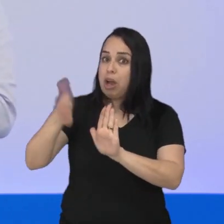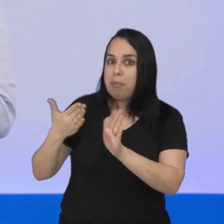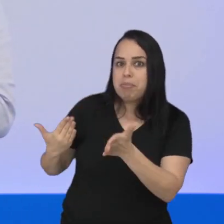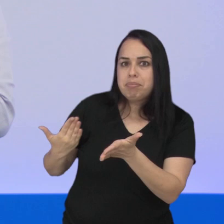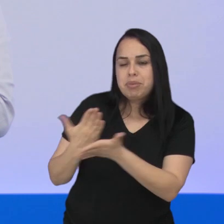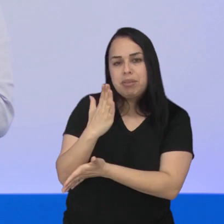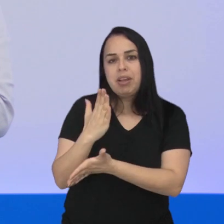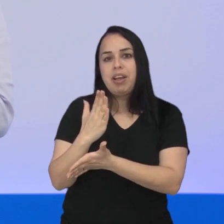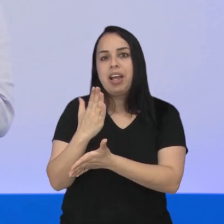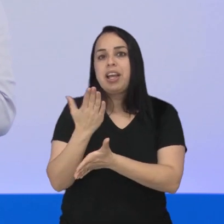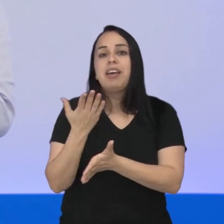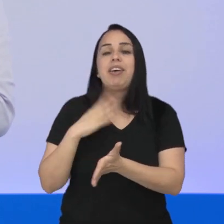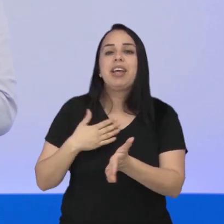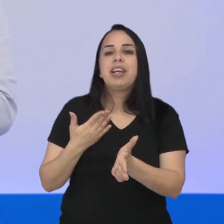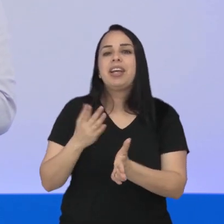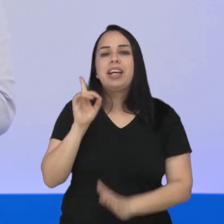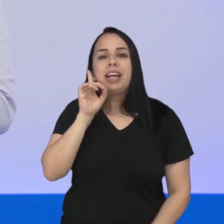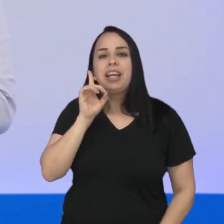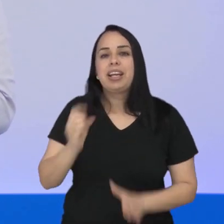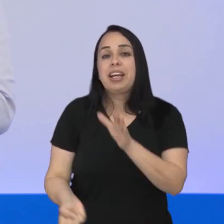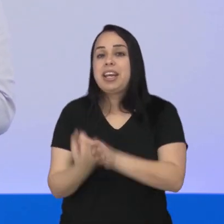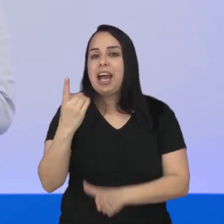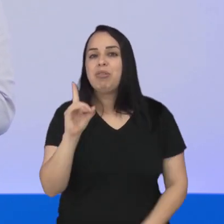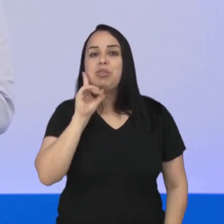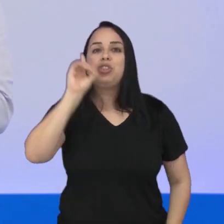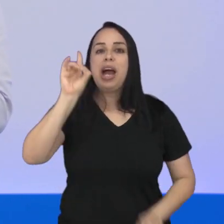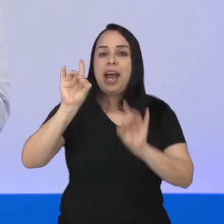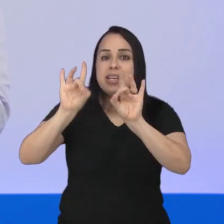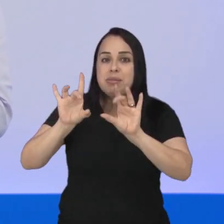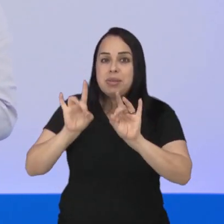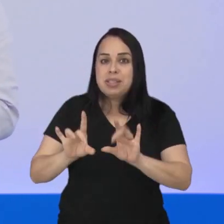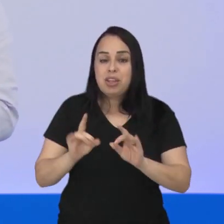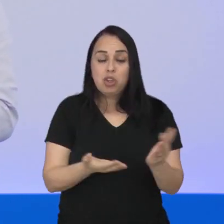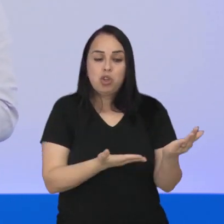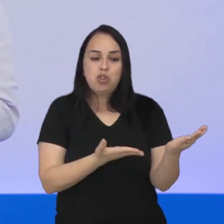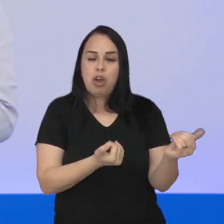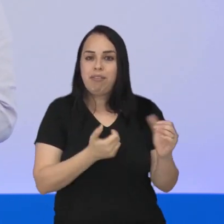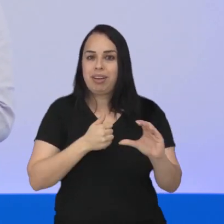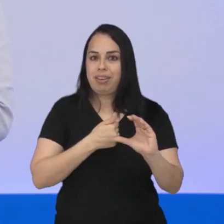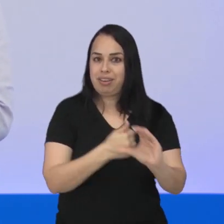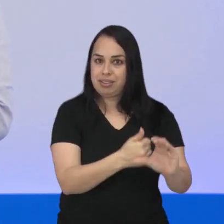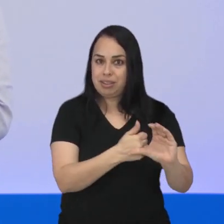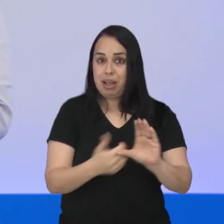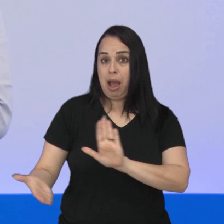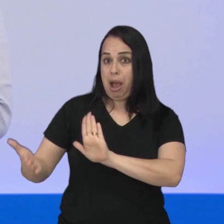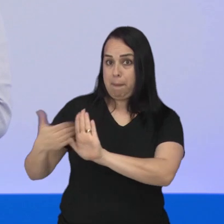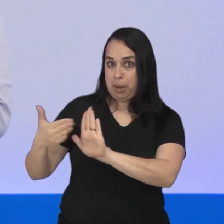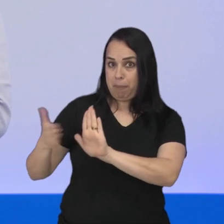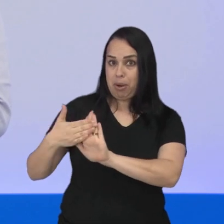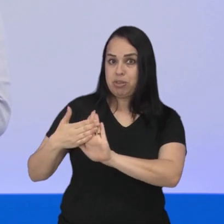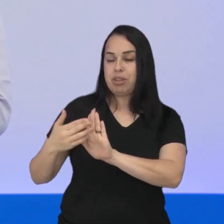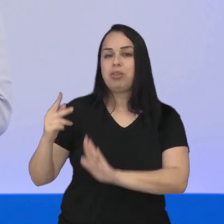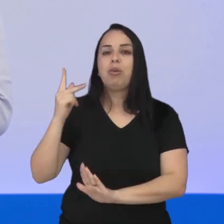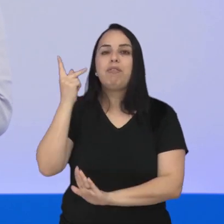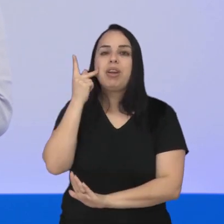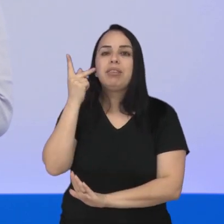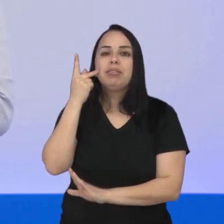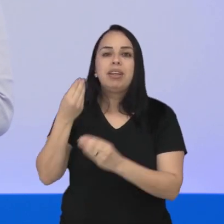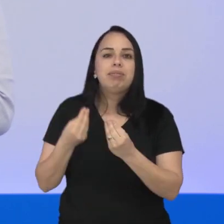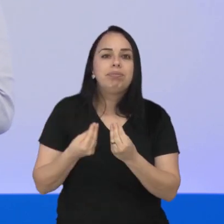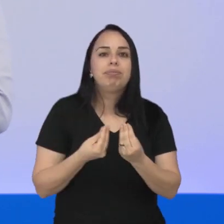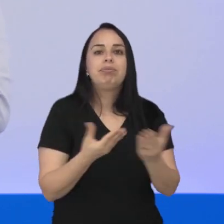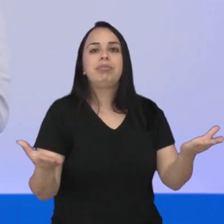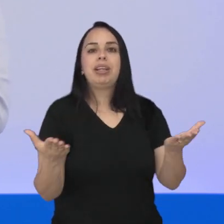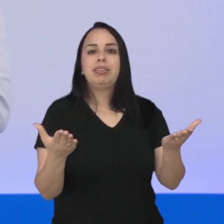de lei aprovado na Câmara vai criar aqui em São José o Dia Municipal do Jovem Cristão. A data proposta pelo vereador Rafael Pascucci